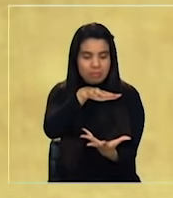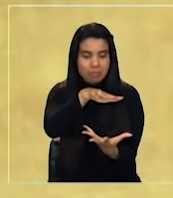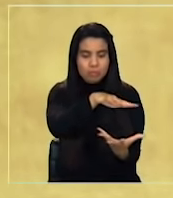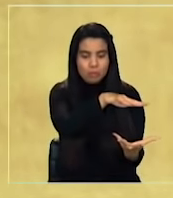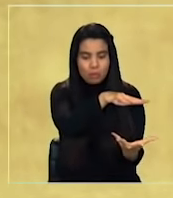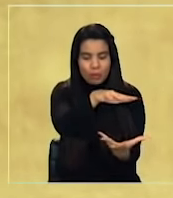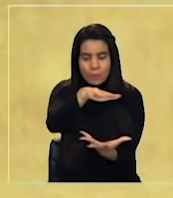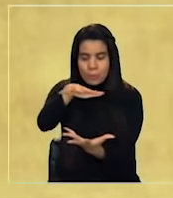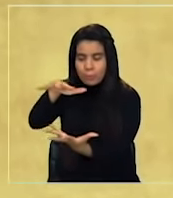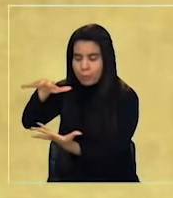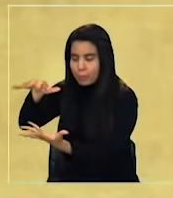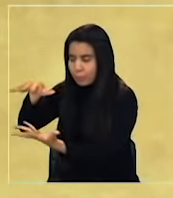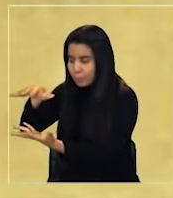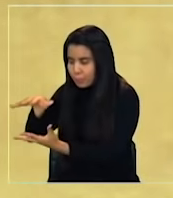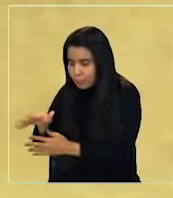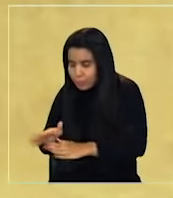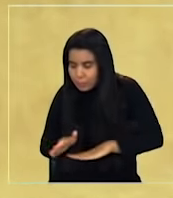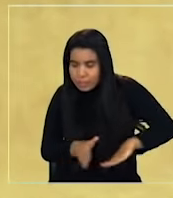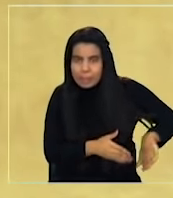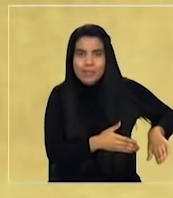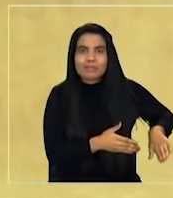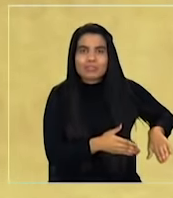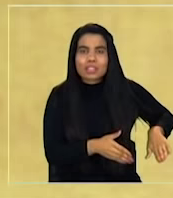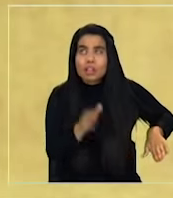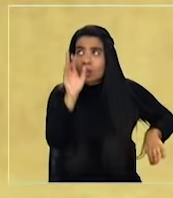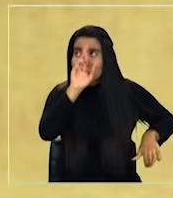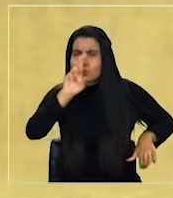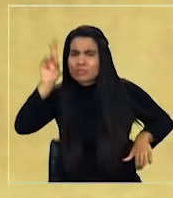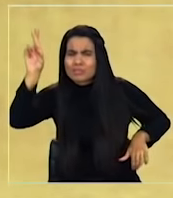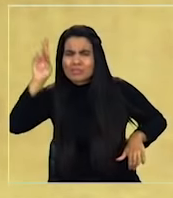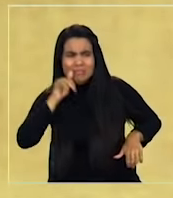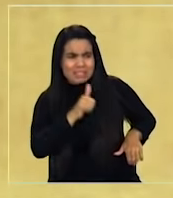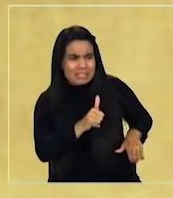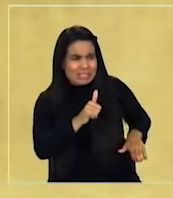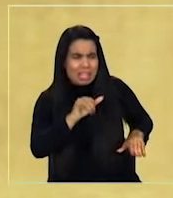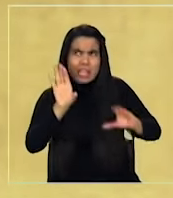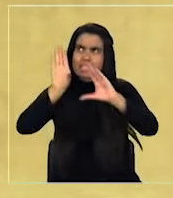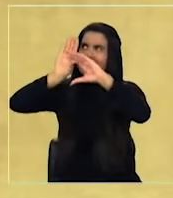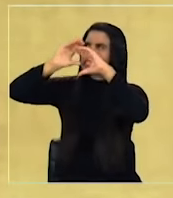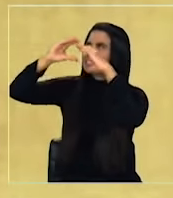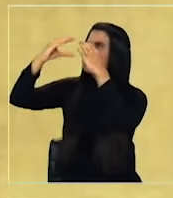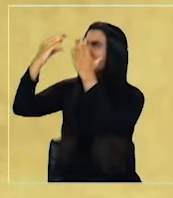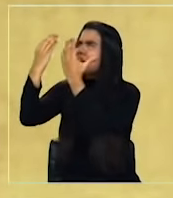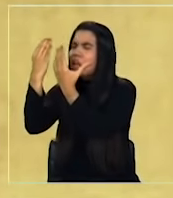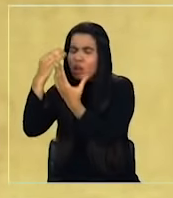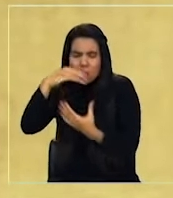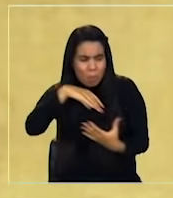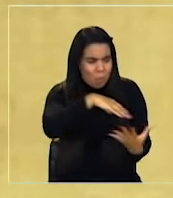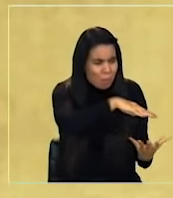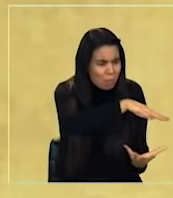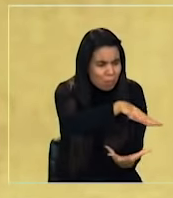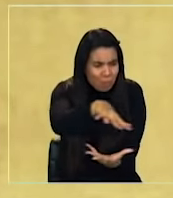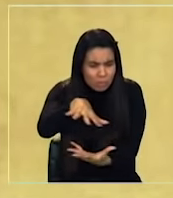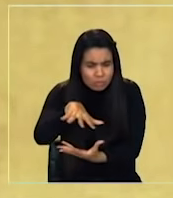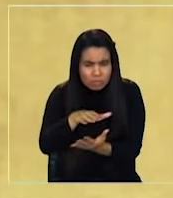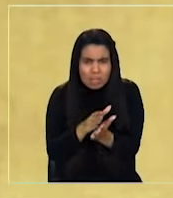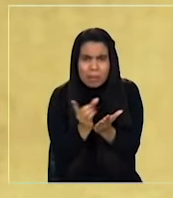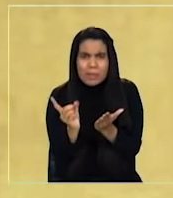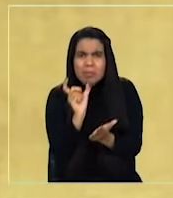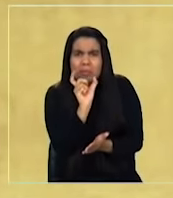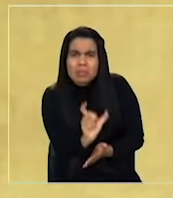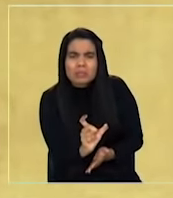Quando ele falou céus e terra, é por que ele falou? Por que ele usou céus e terra? Porque não há nada